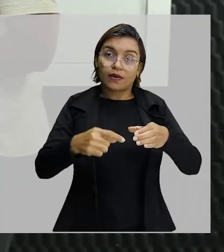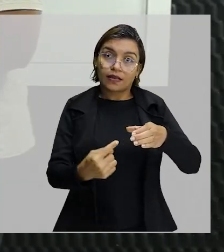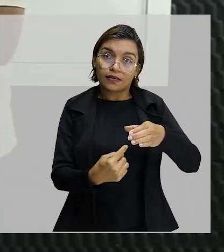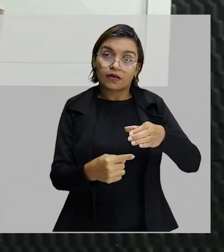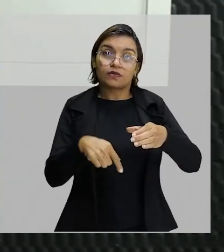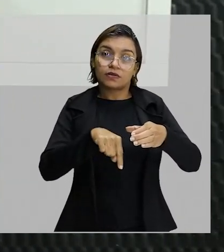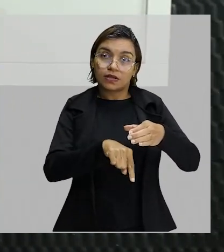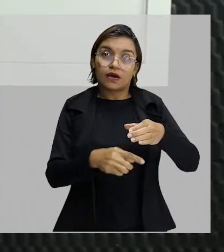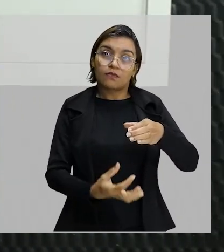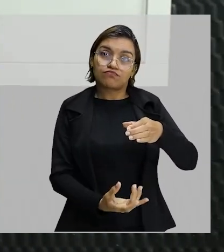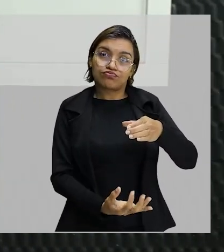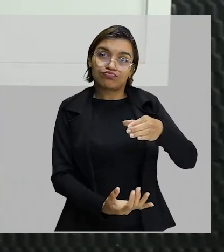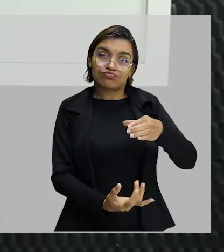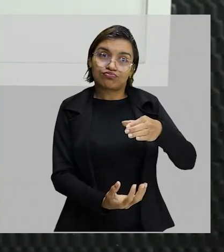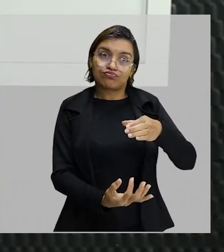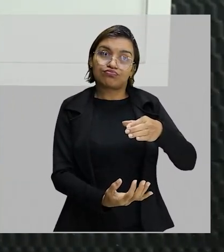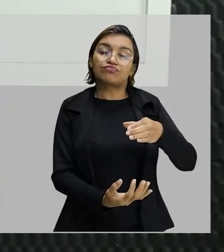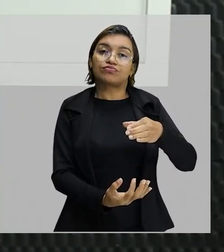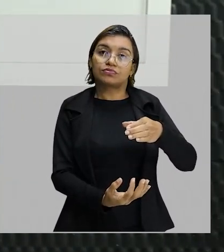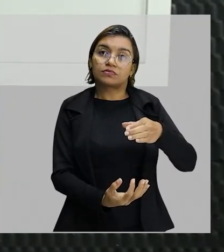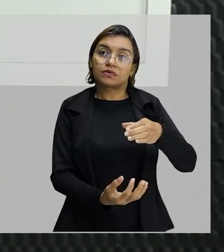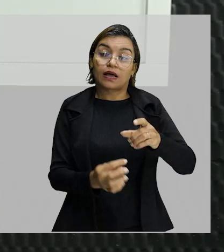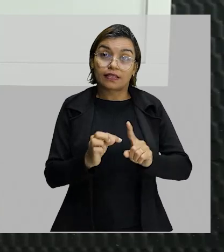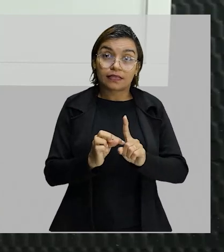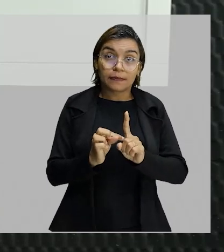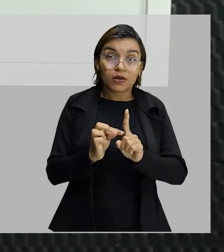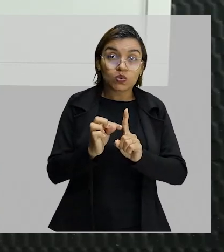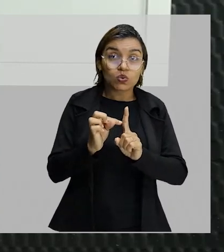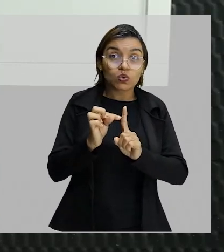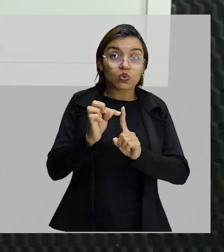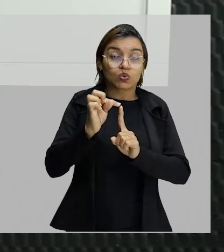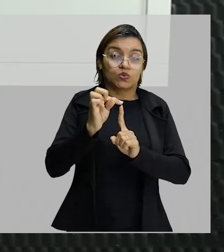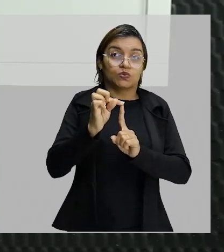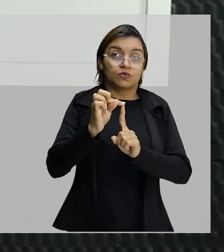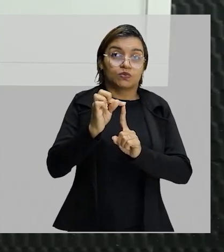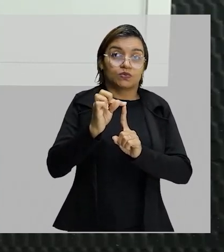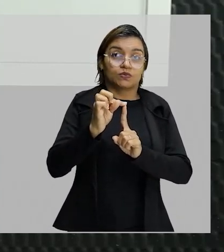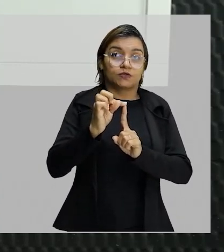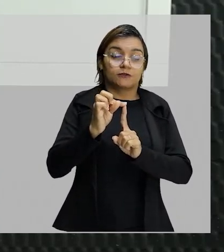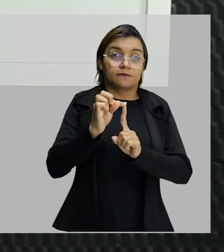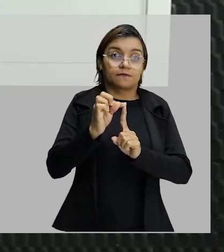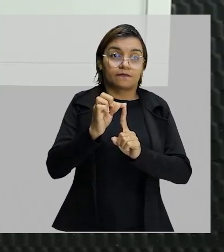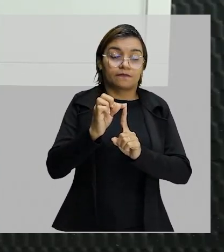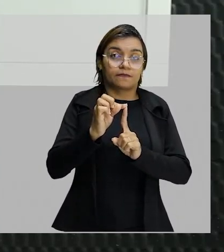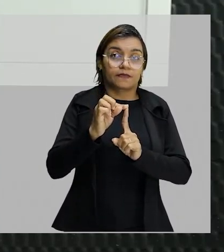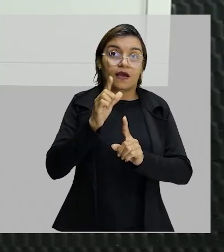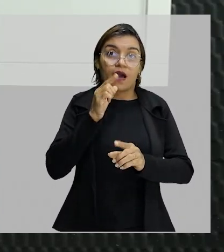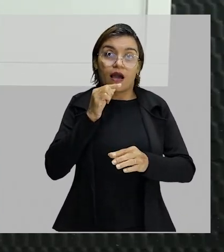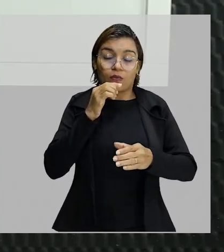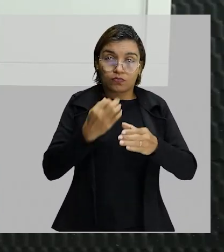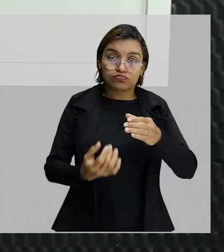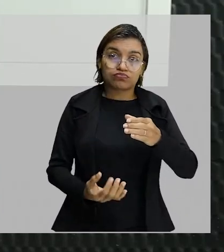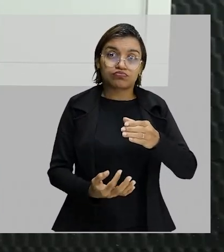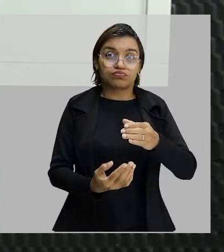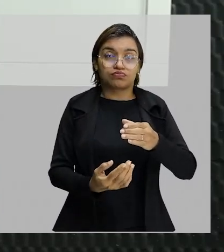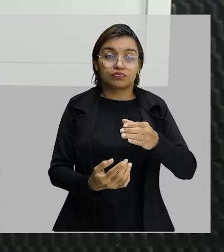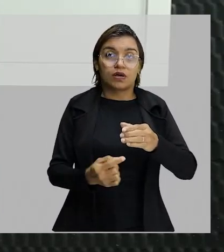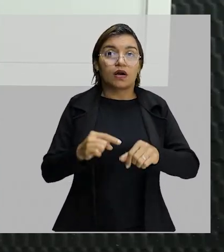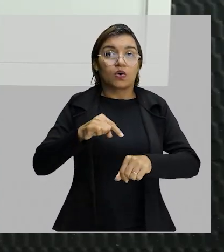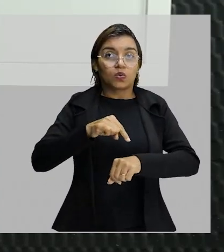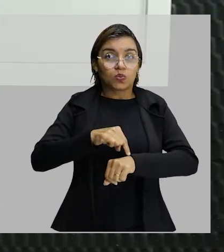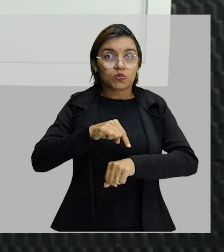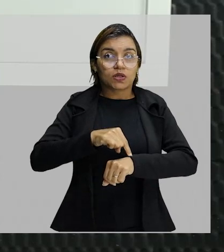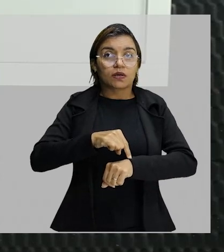certo? Ou seja, ele vai aumentar a sua temperatura. Você colocou uma quantidade de água para ferver. Com o passar do